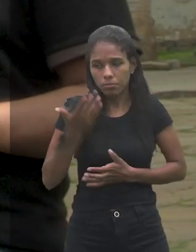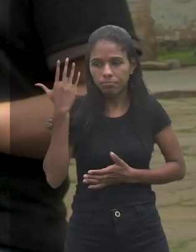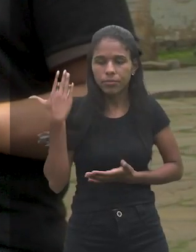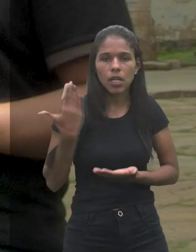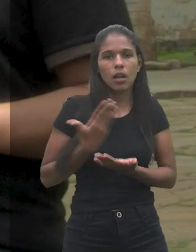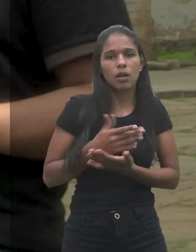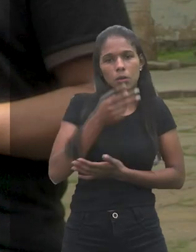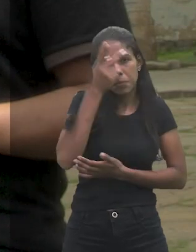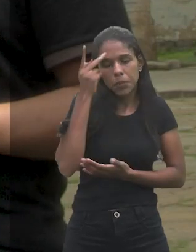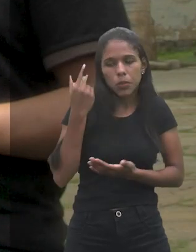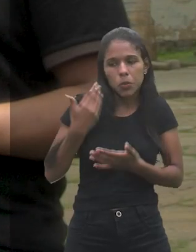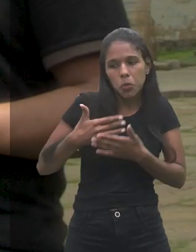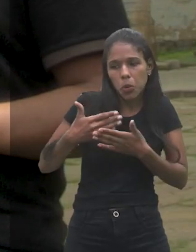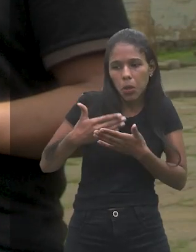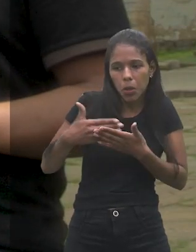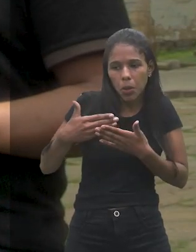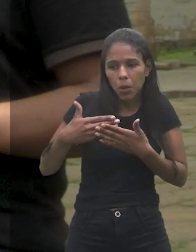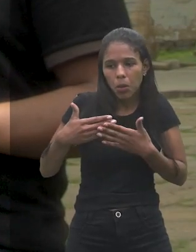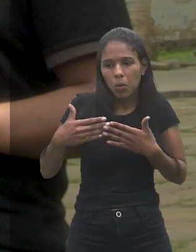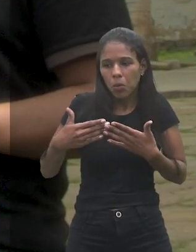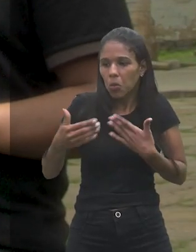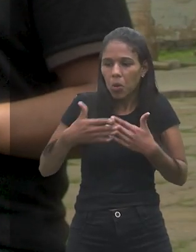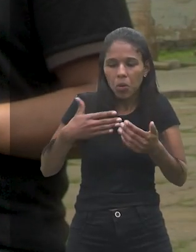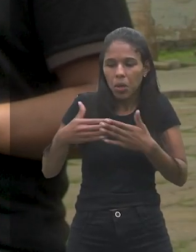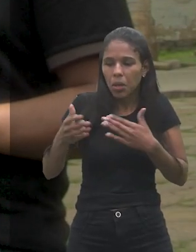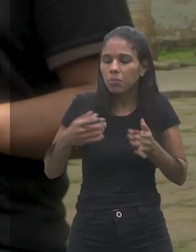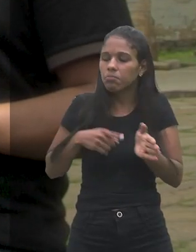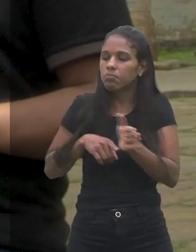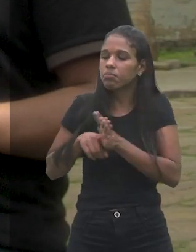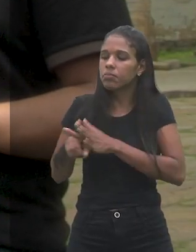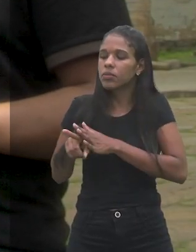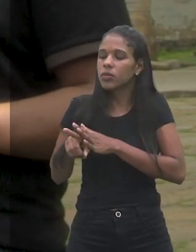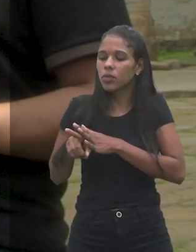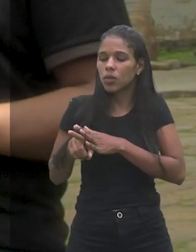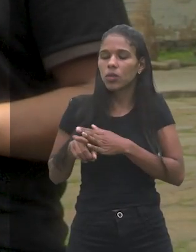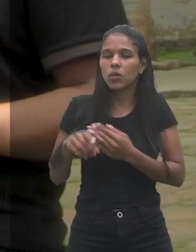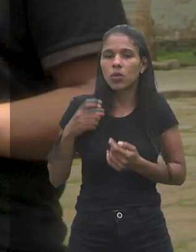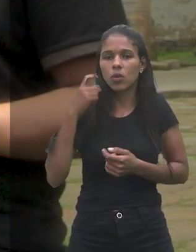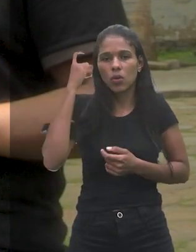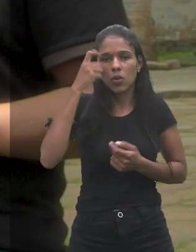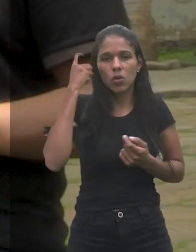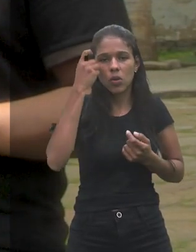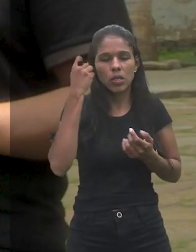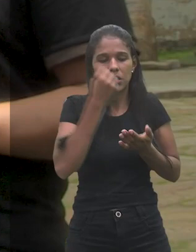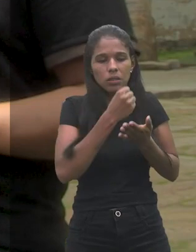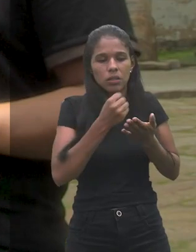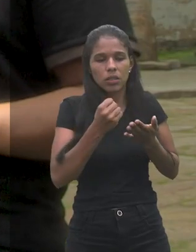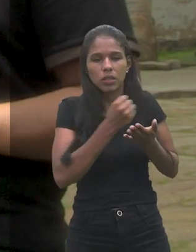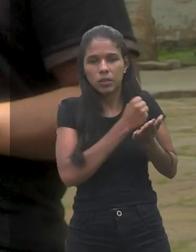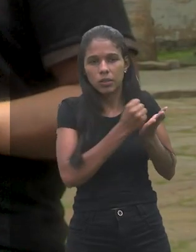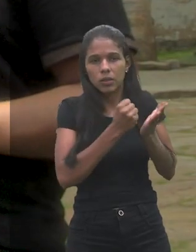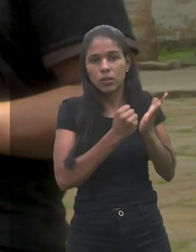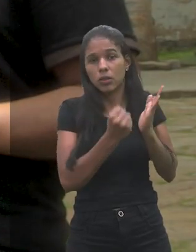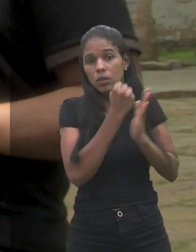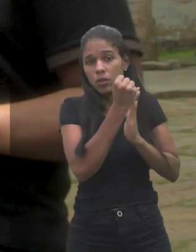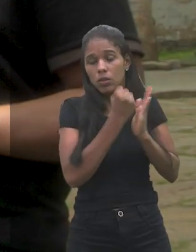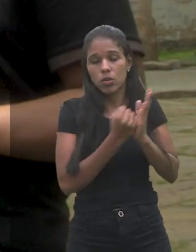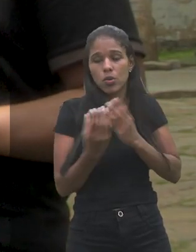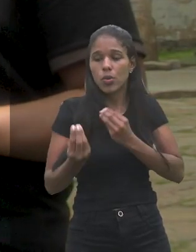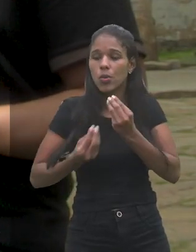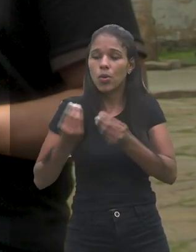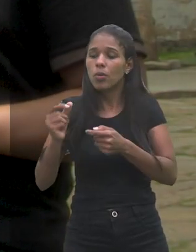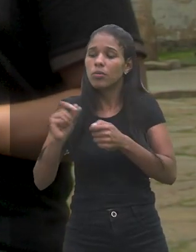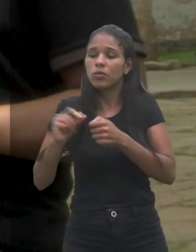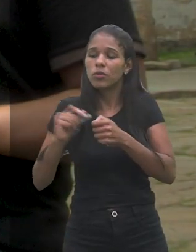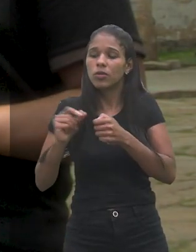São Francisco de Paula, a cabeça de pedra de sabão pintada por ele. Causou nele intoxicação por tinta. Ele conseguiu pintar a pedra de